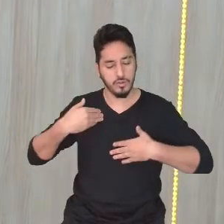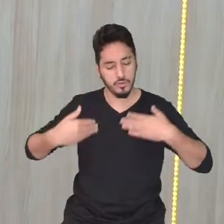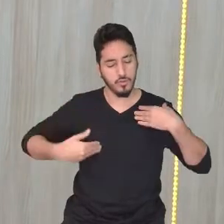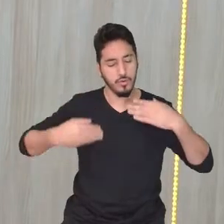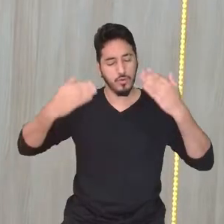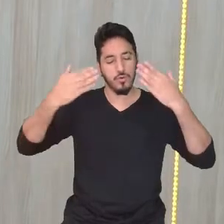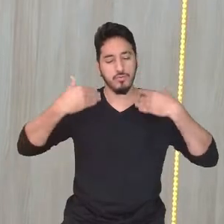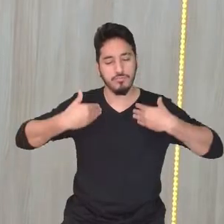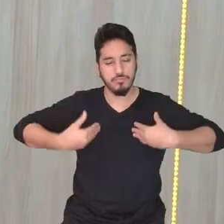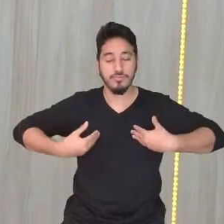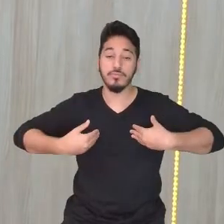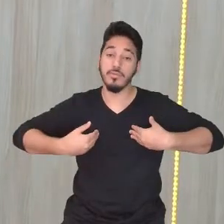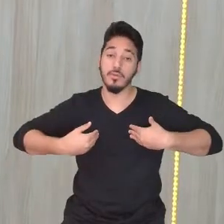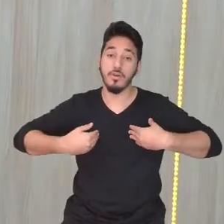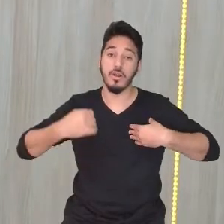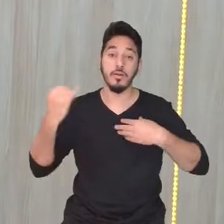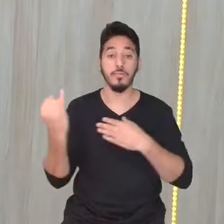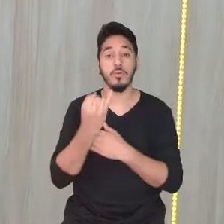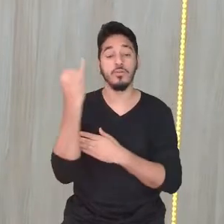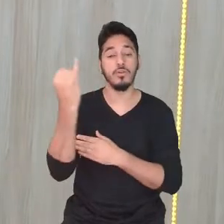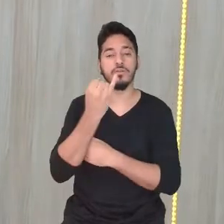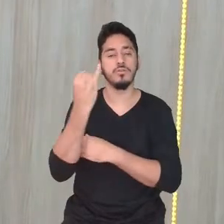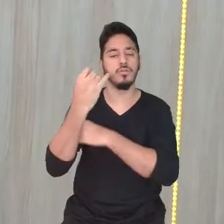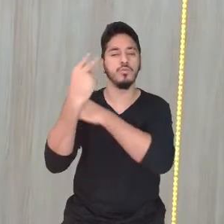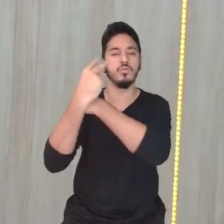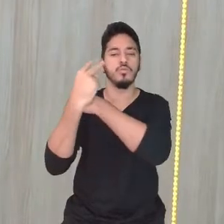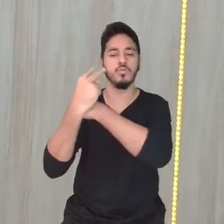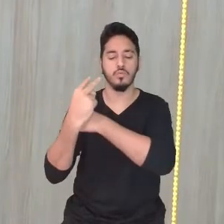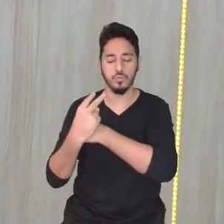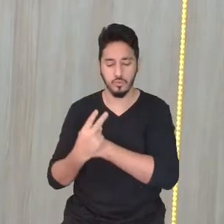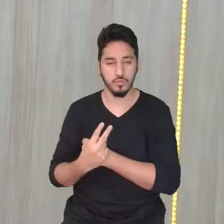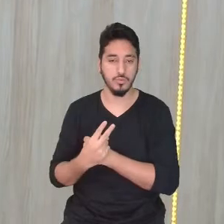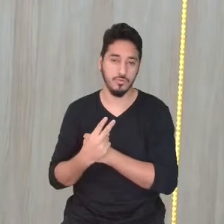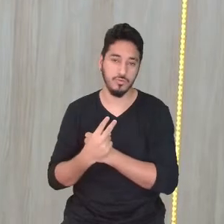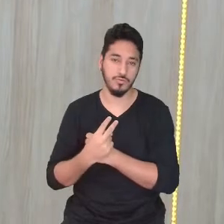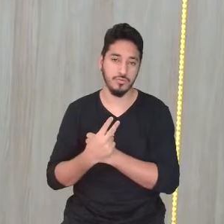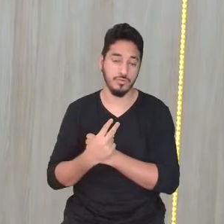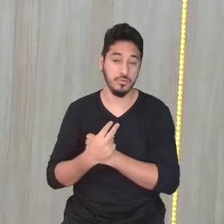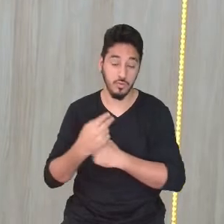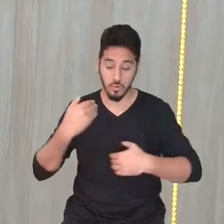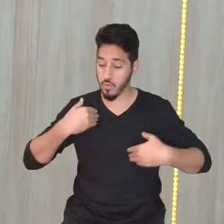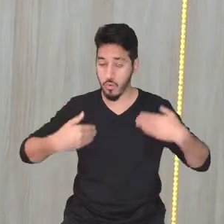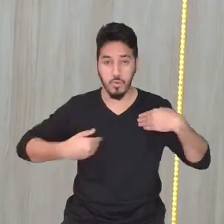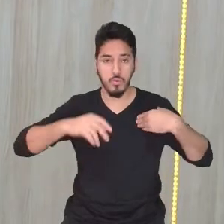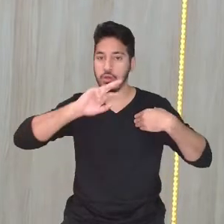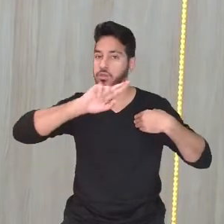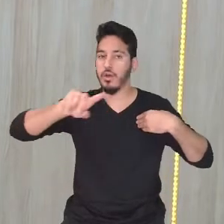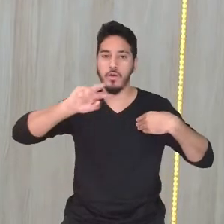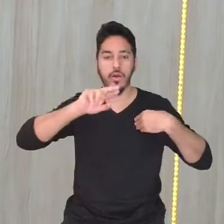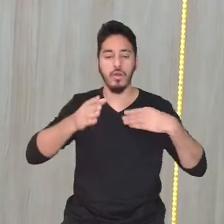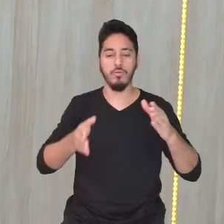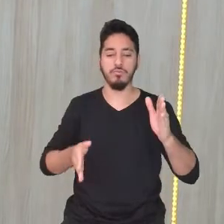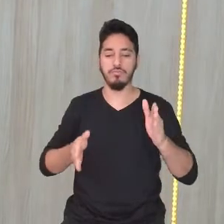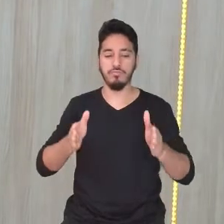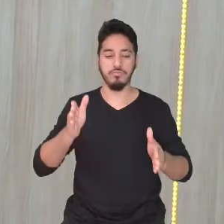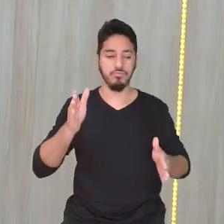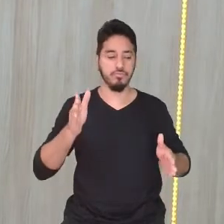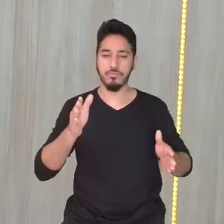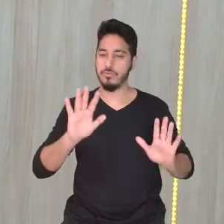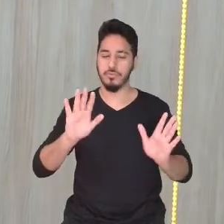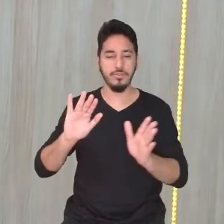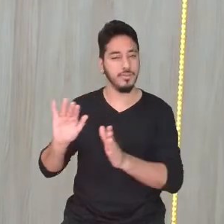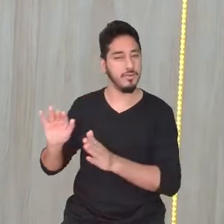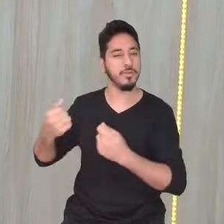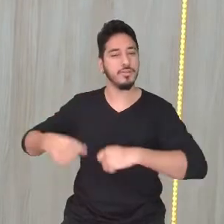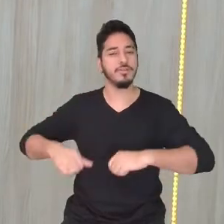corpo. A importância de cuidar do corpo como um todo. Que o corpo não é uma máquina. A gente precisa realmente desses momentos